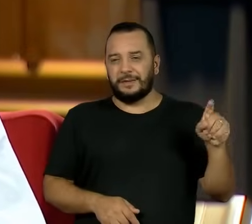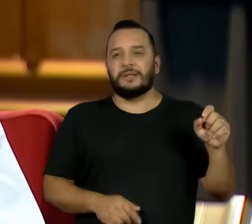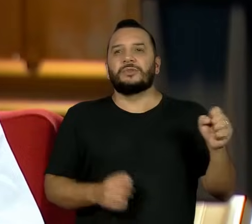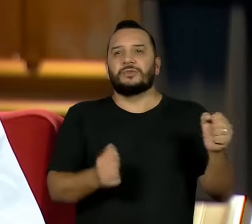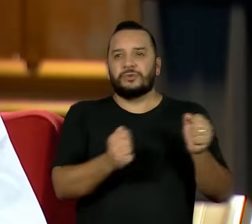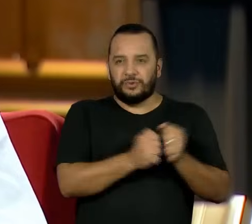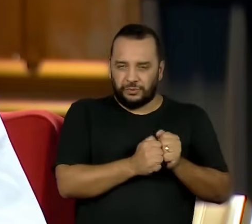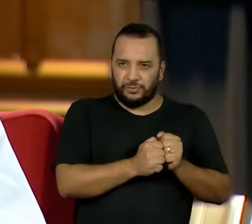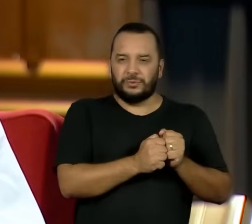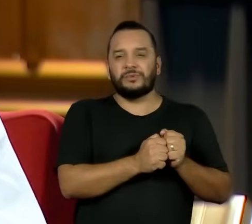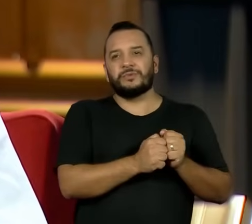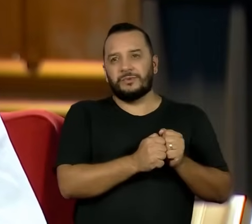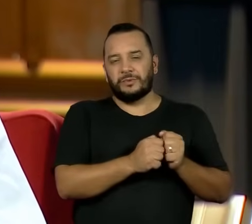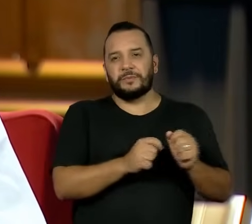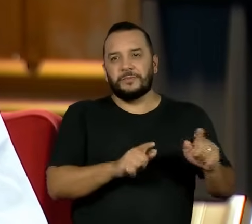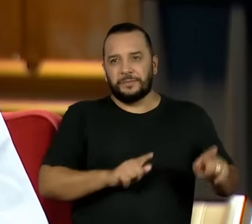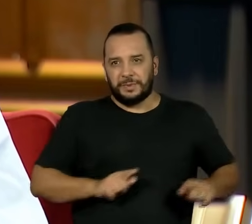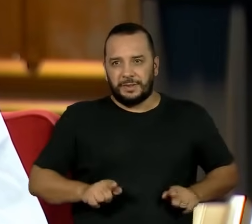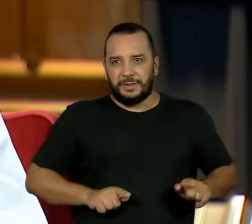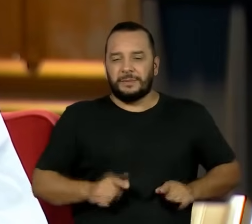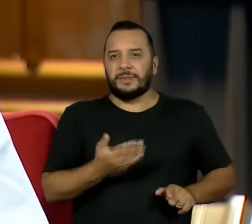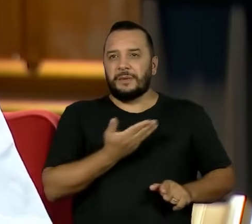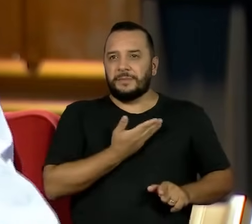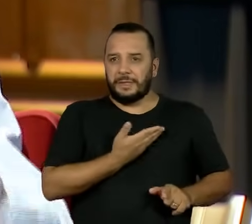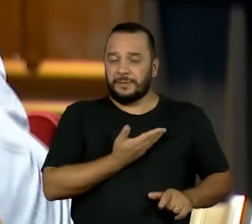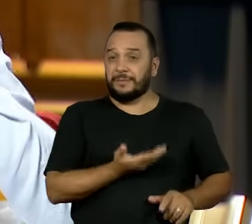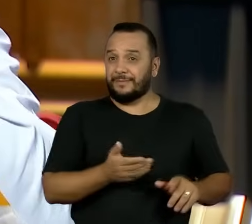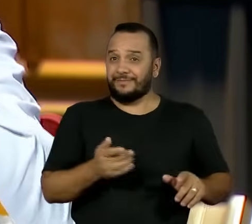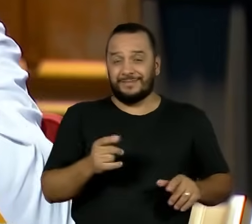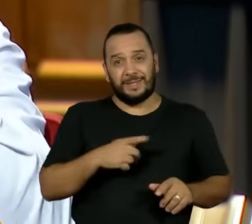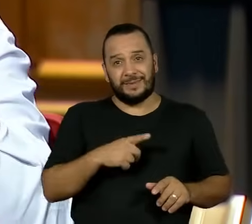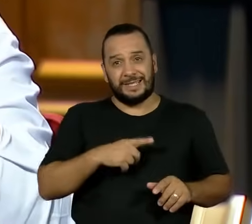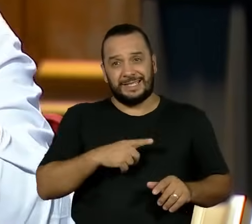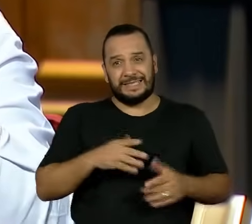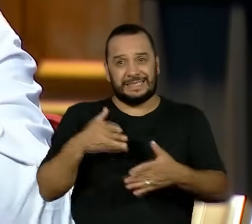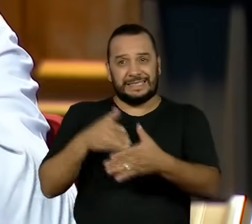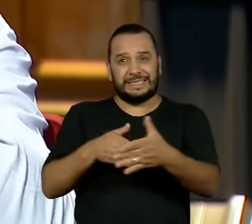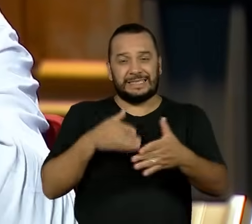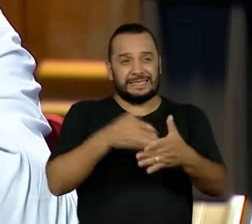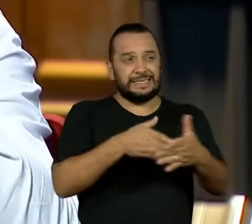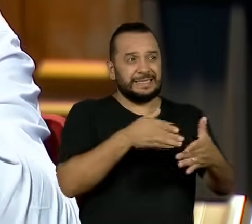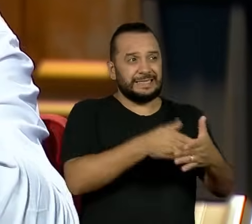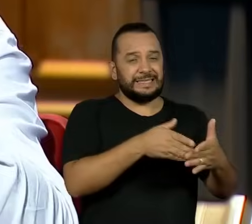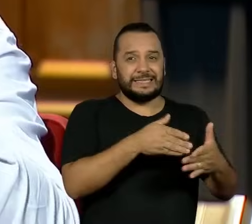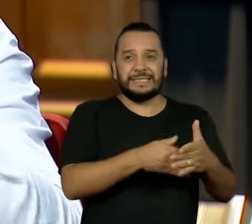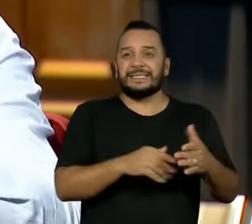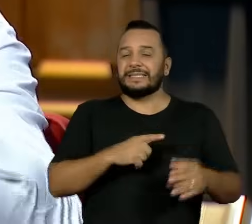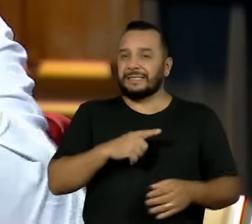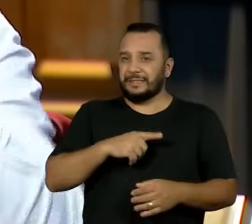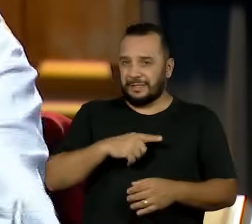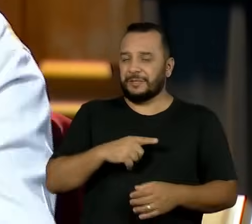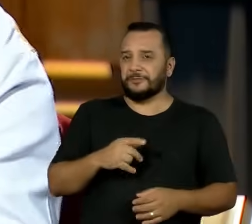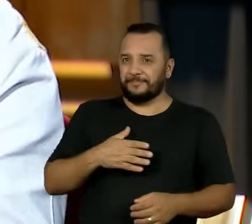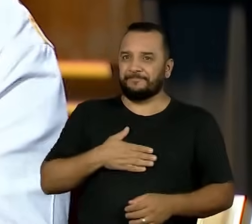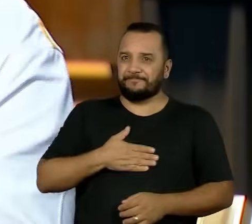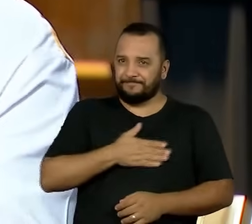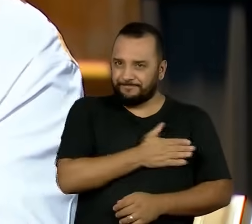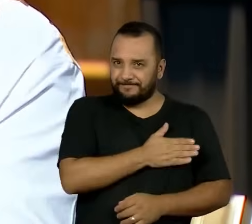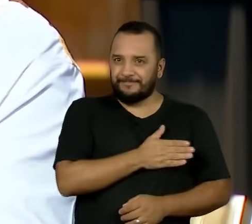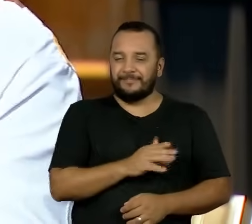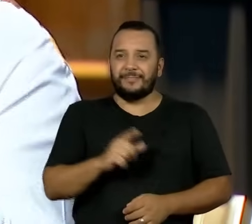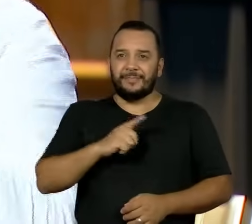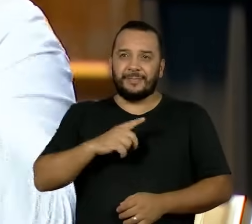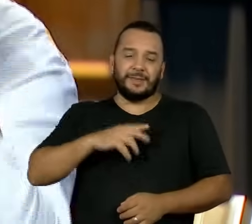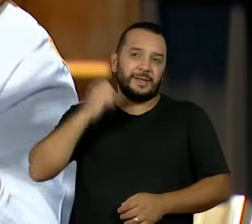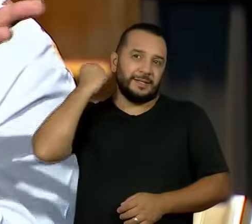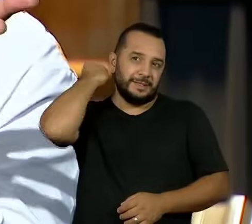companheiros, companheiras, primos e amigos. Então tem muitas barreiras e muitas discriminações que vão gerando estresses